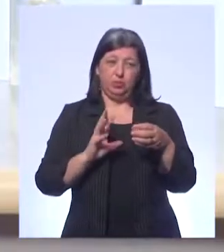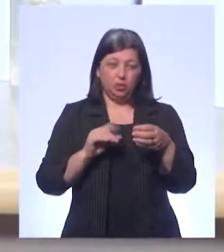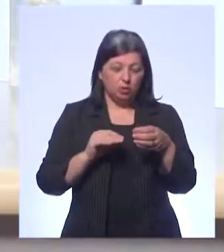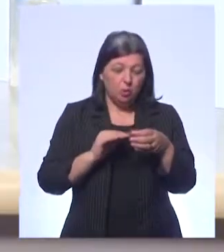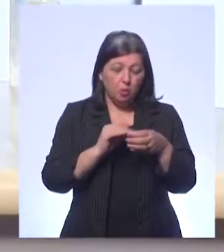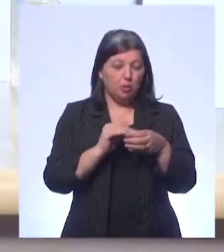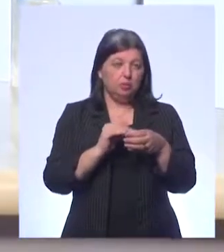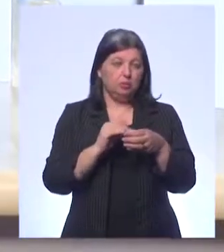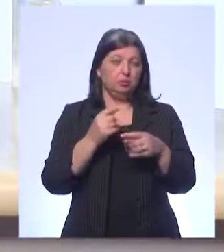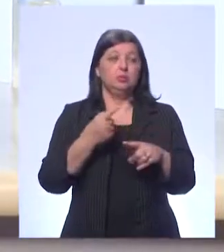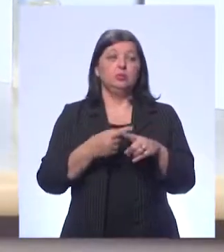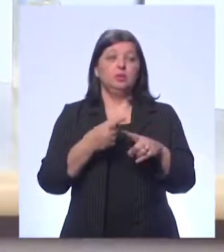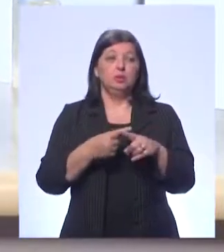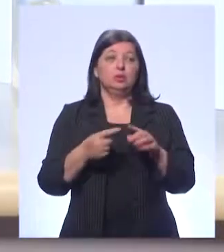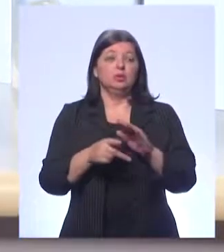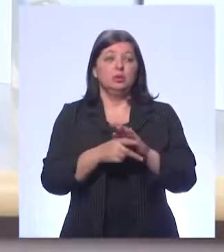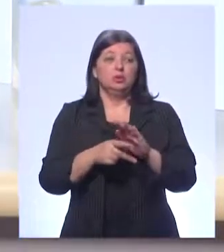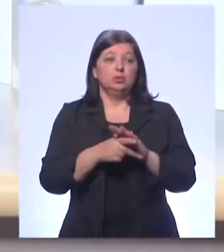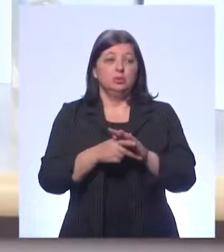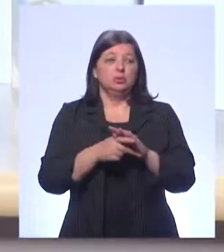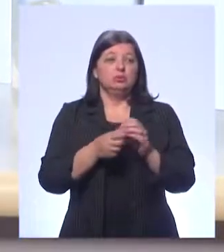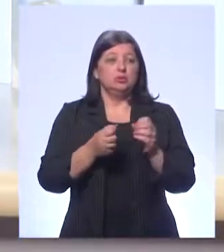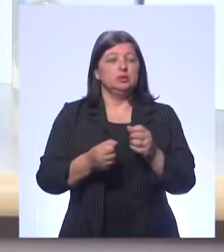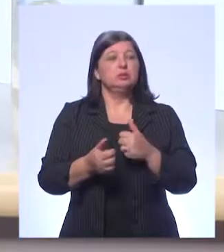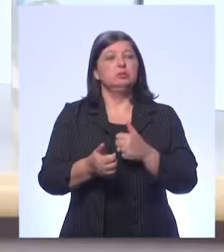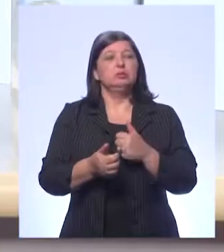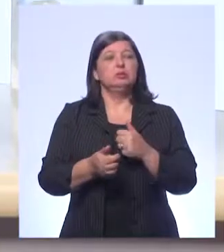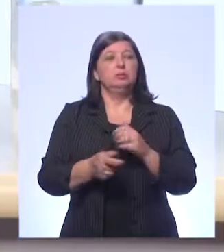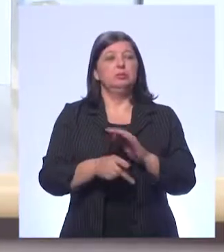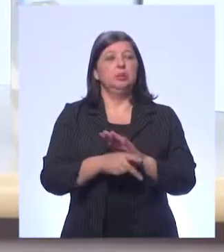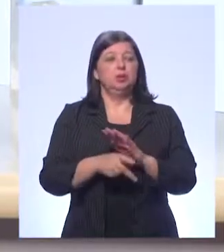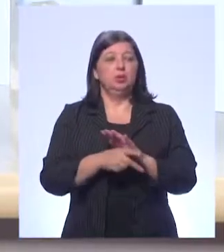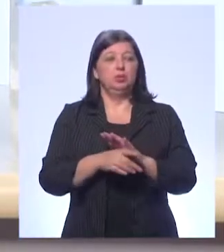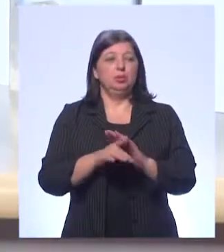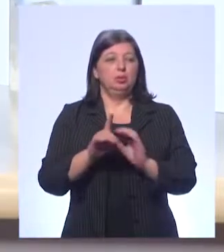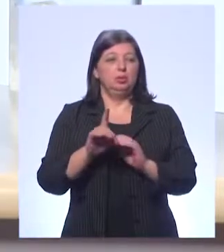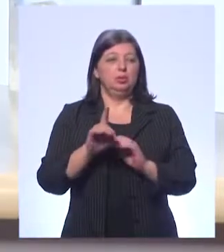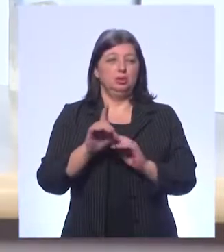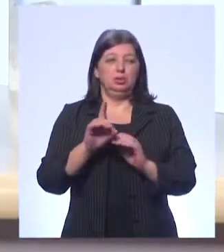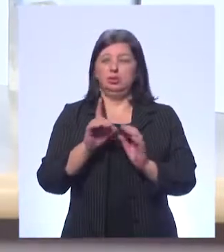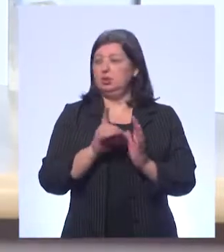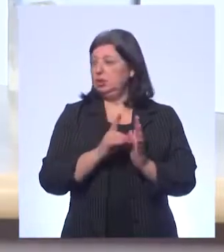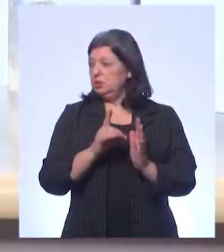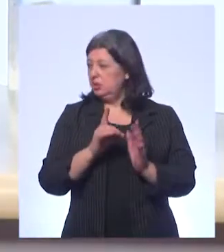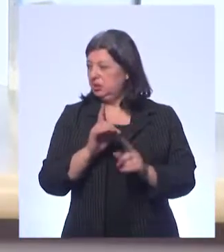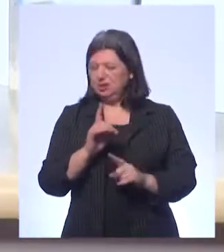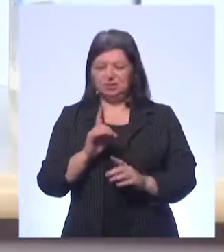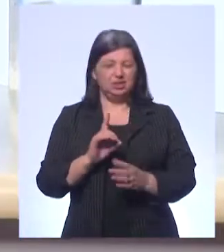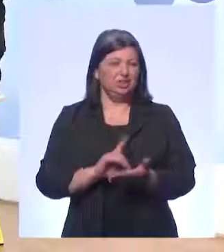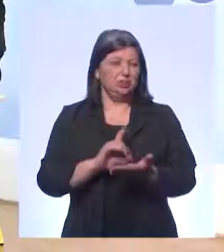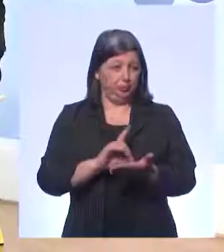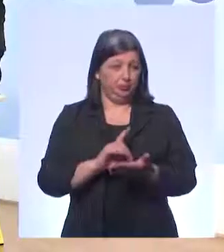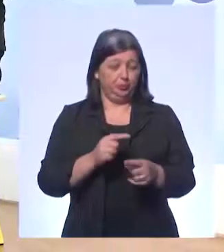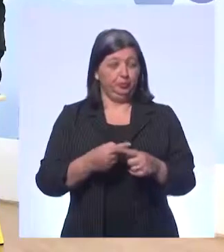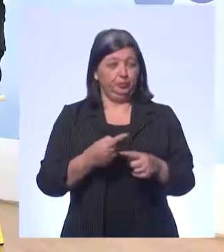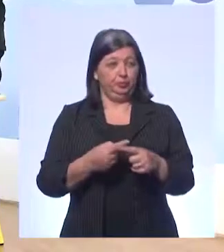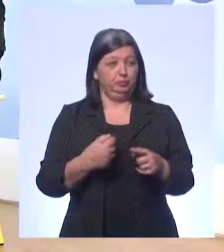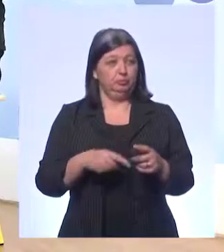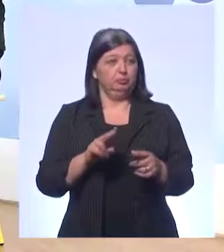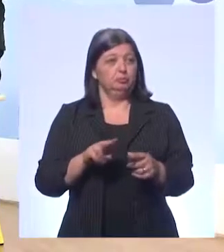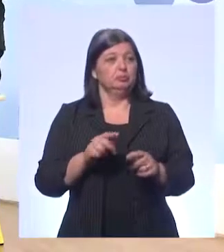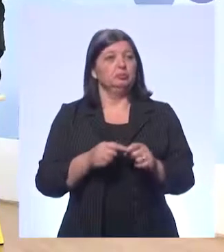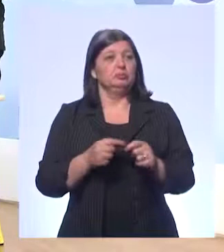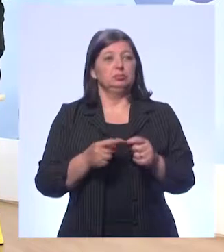quê? Porque a densidade do gelo é bem próxima à da água. Então, é por isso que ele não flutua completamente, ele fica um